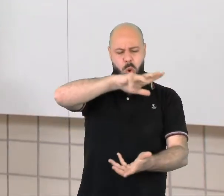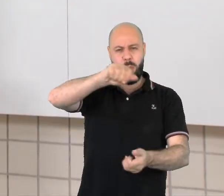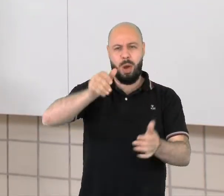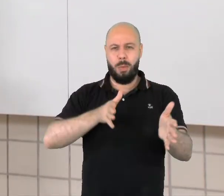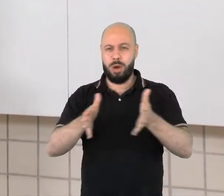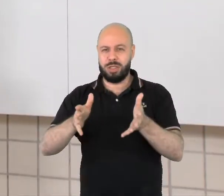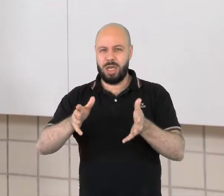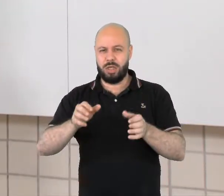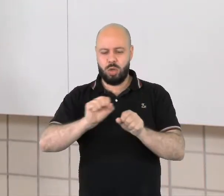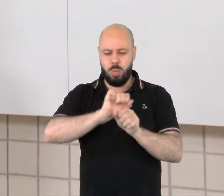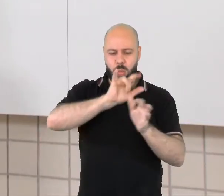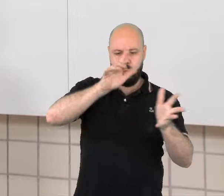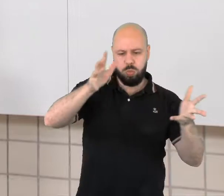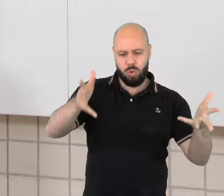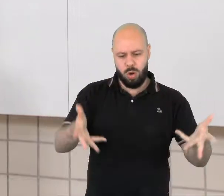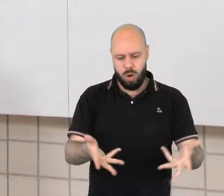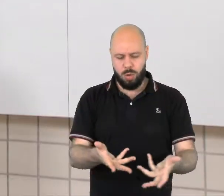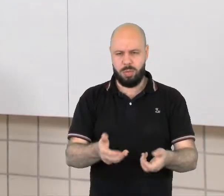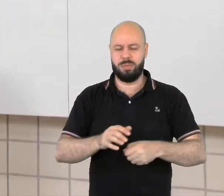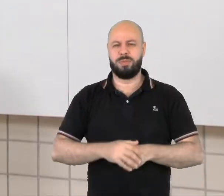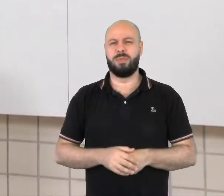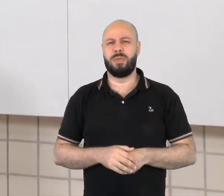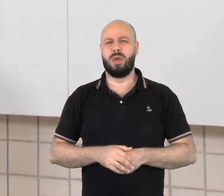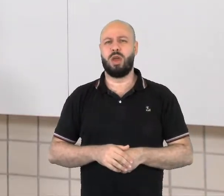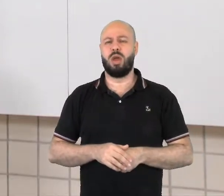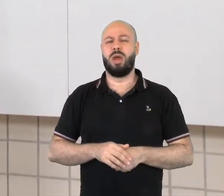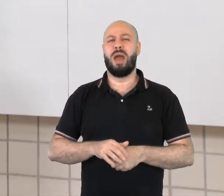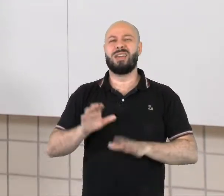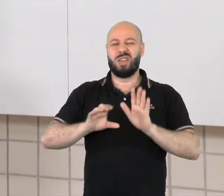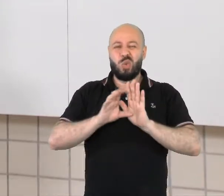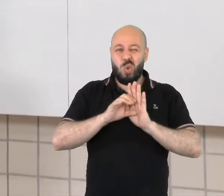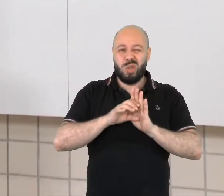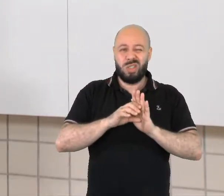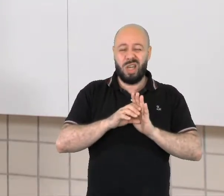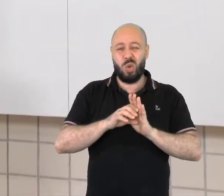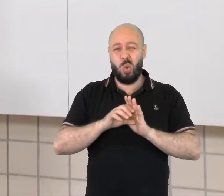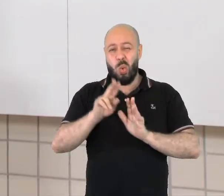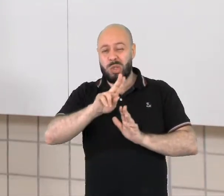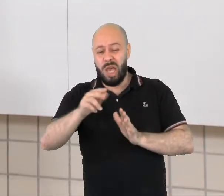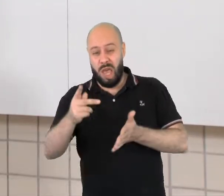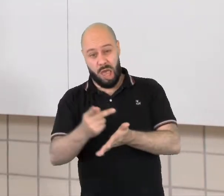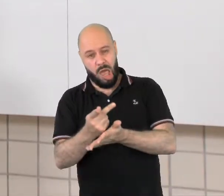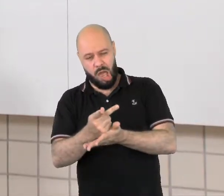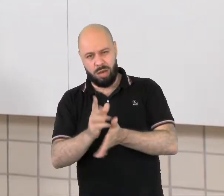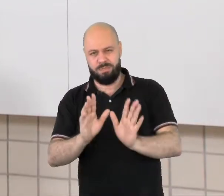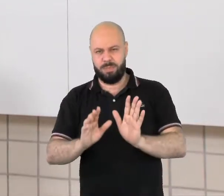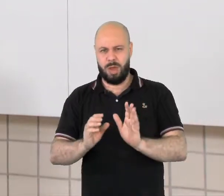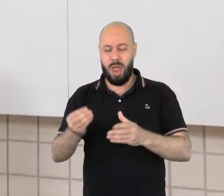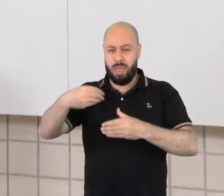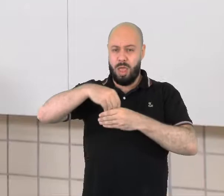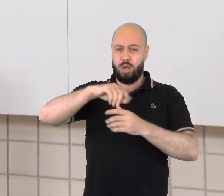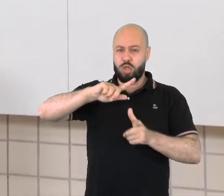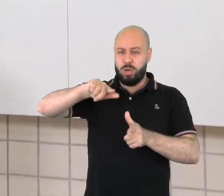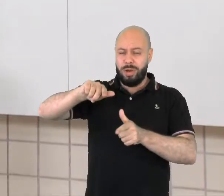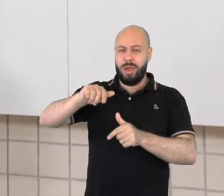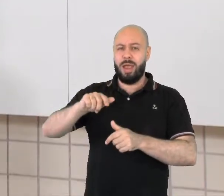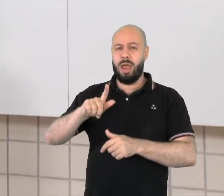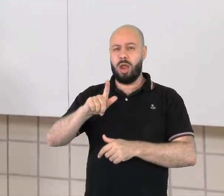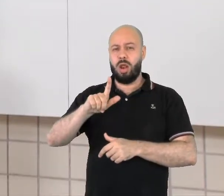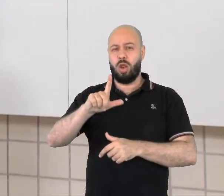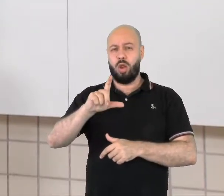sempre esse conceito ele é utilizado da maneira correta, tá, pessoal? Para a geografia, a globalização é um